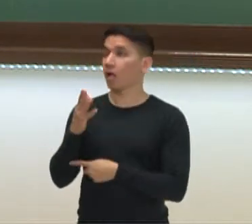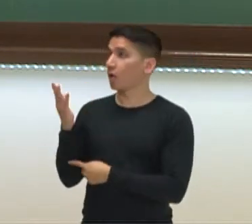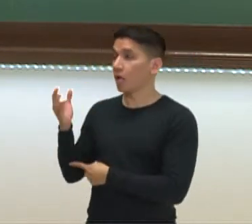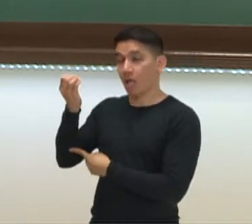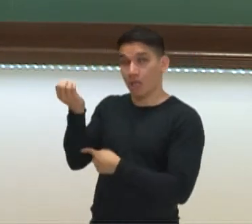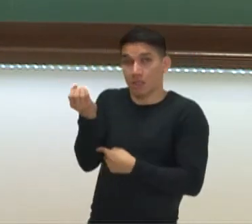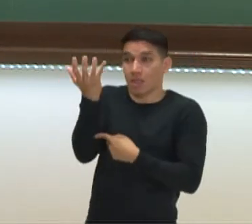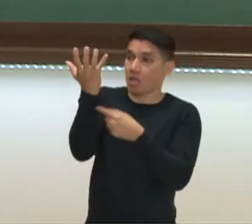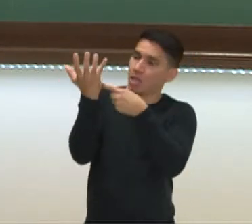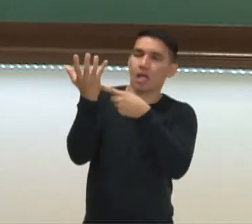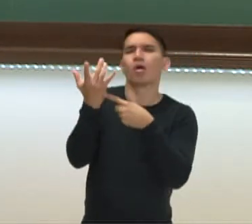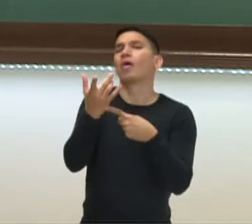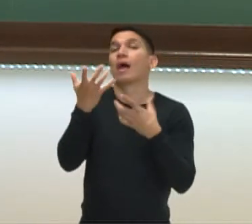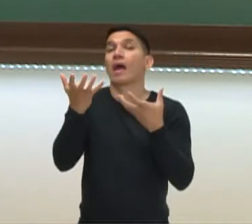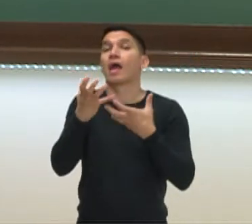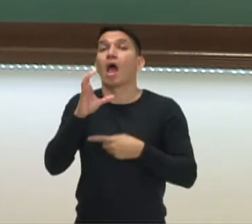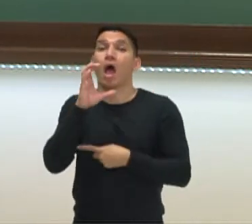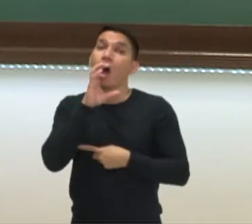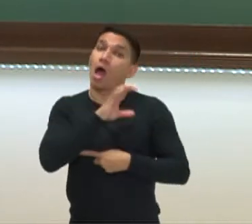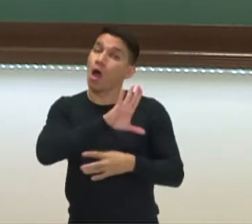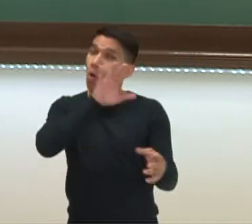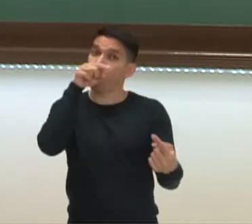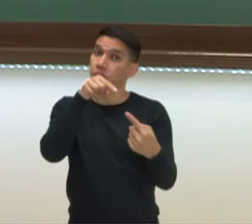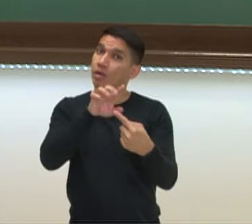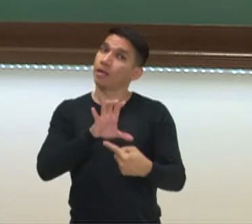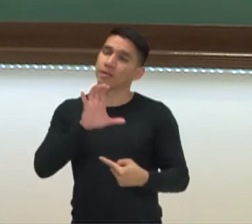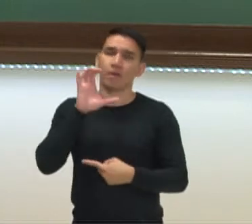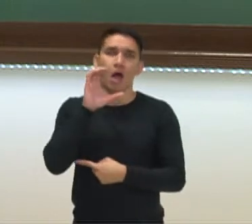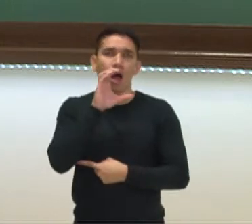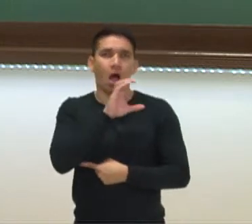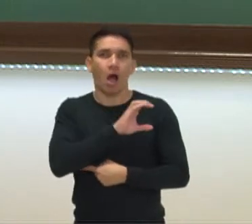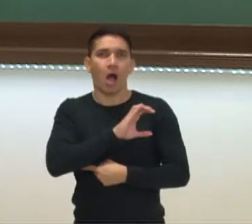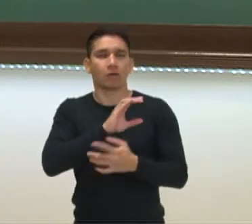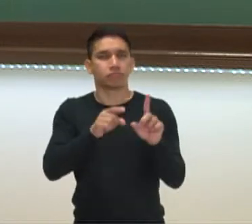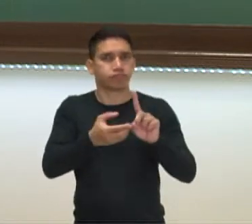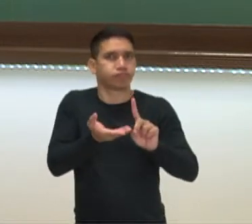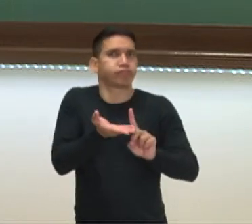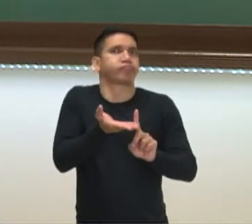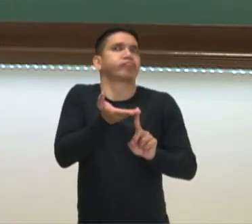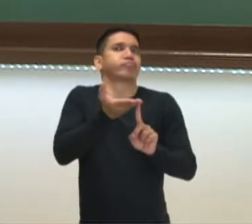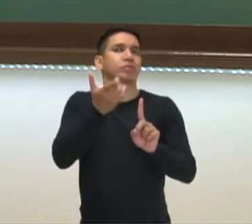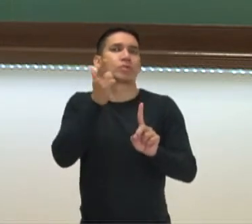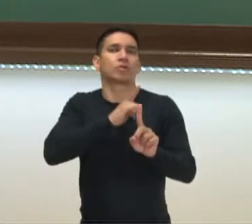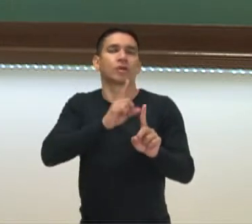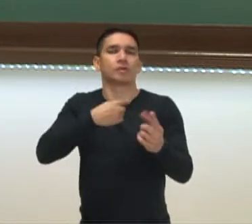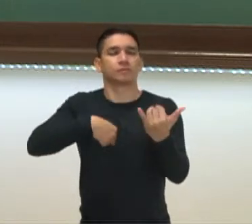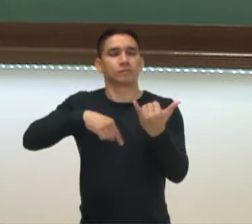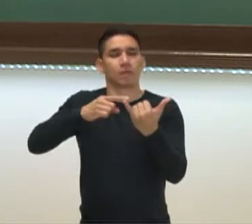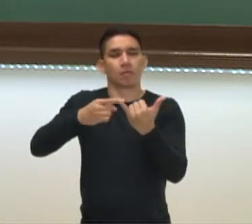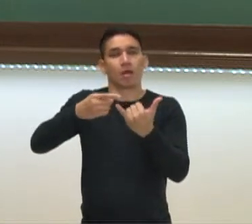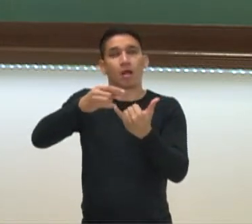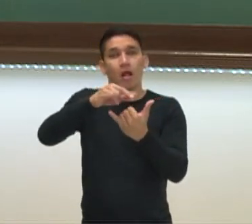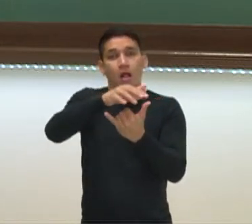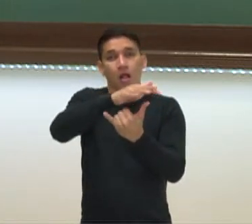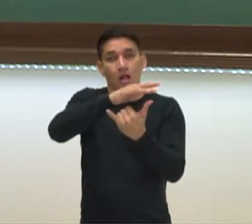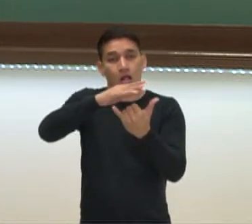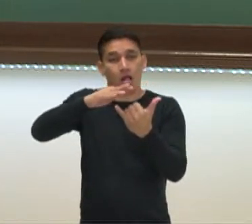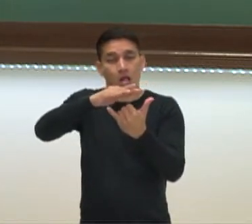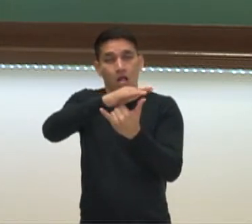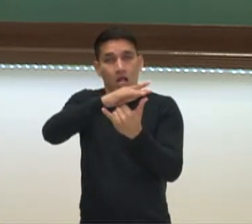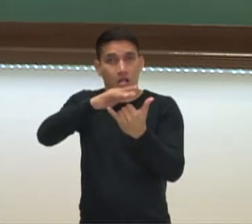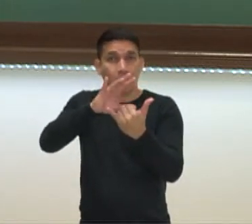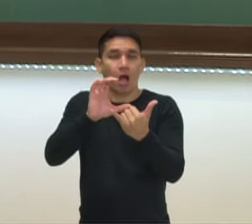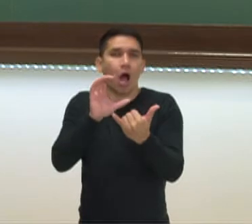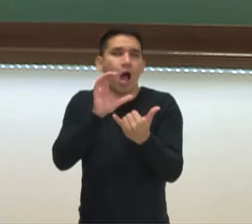que o resistor aqueça. O foco dele é que ele tem um aquecimento térmico, né? E no caso aqui uma lâmpada incandescente,